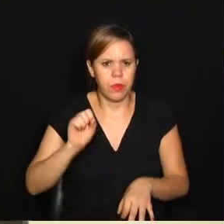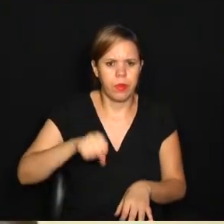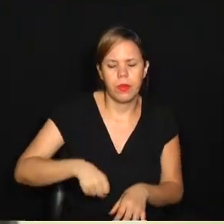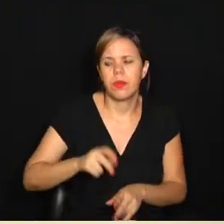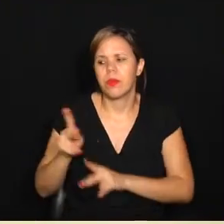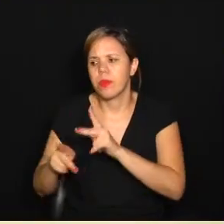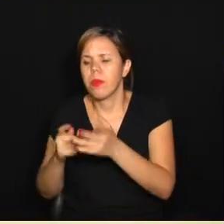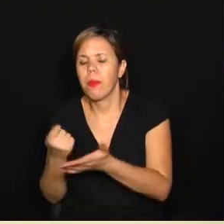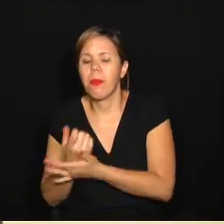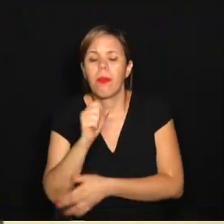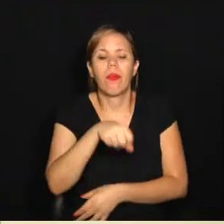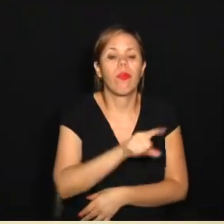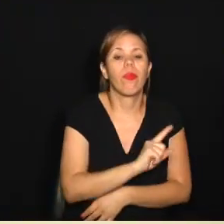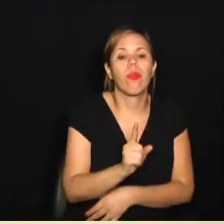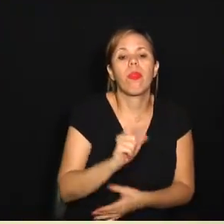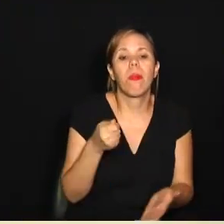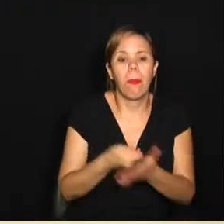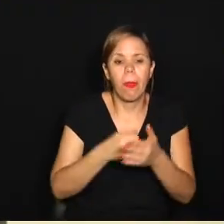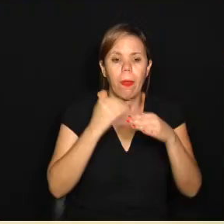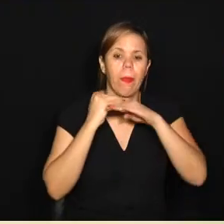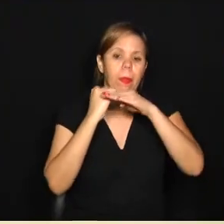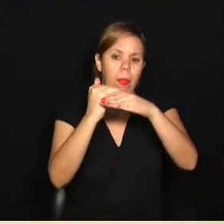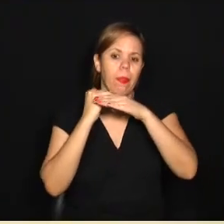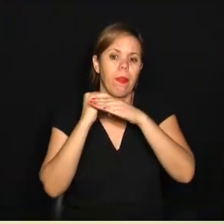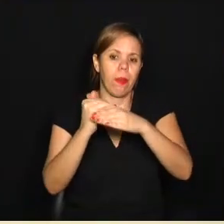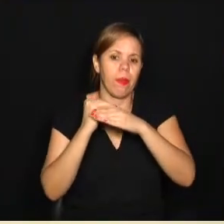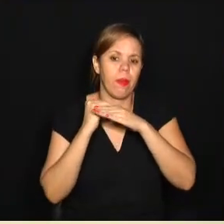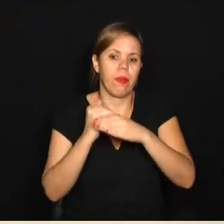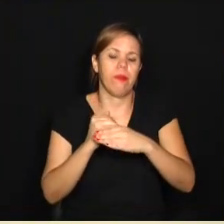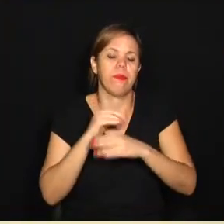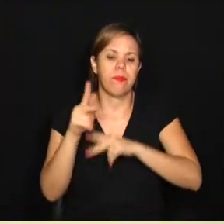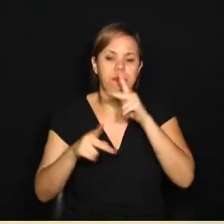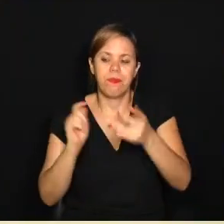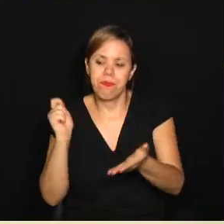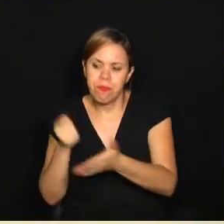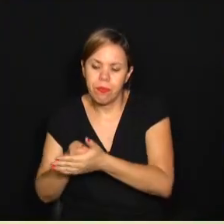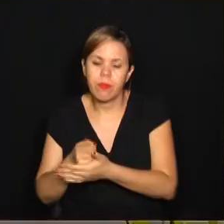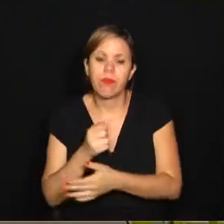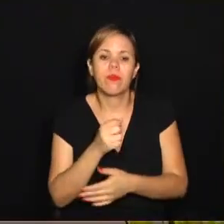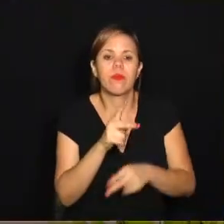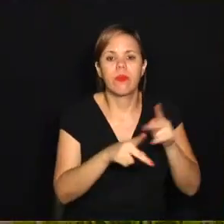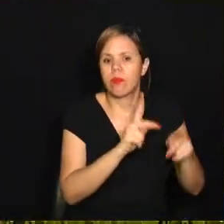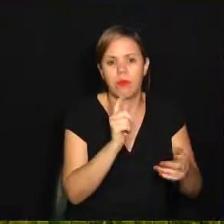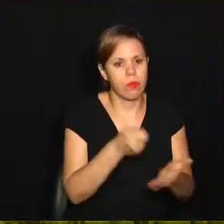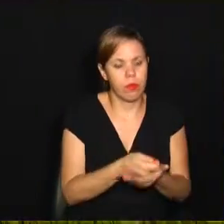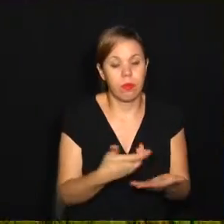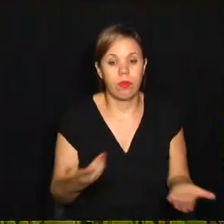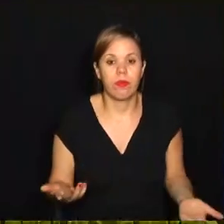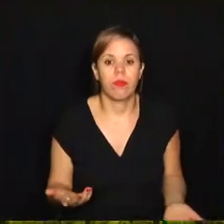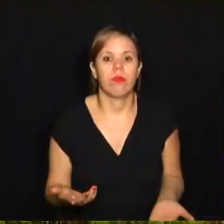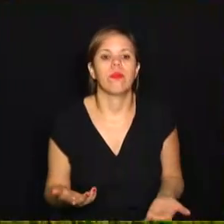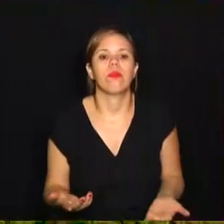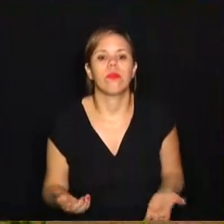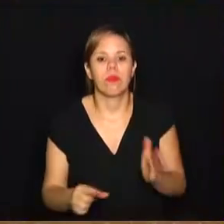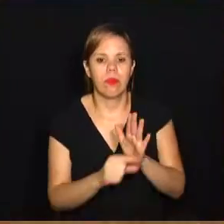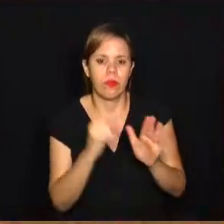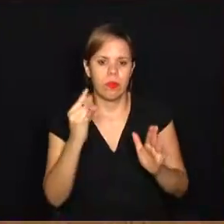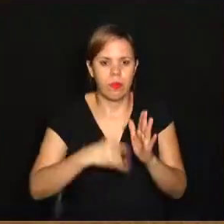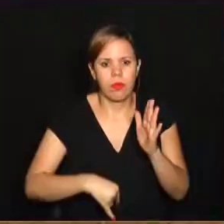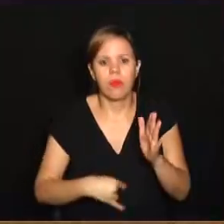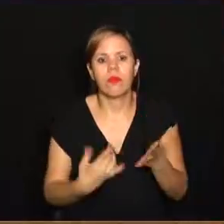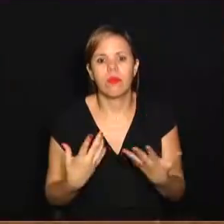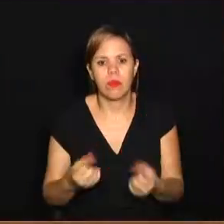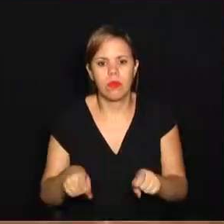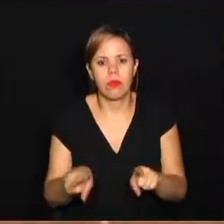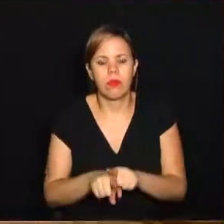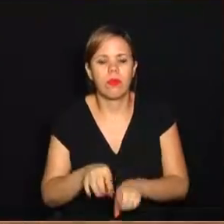são, para a gente poder ter um critério mais justo de equidade entre quem paga e quem tem isenção. Com o requerimento deferido no plenário,